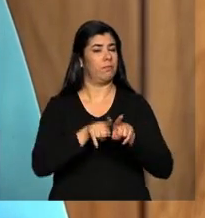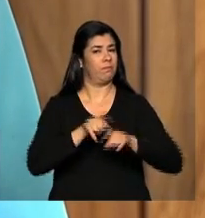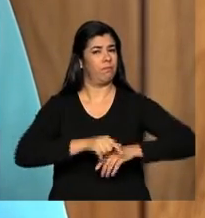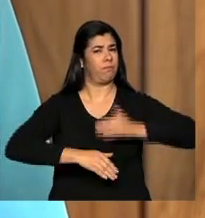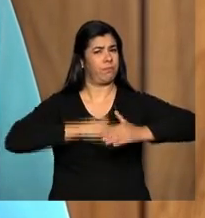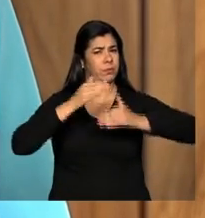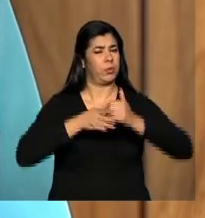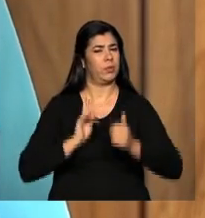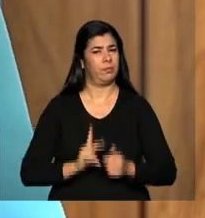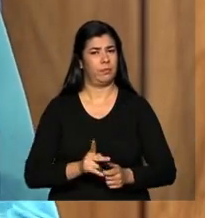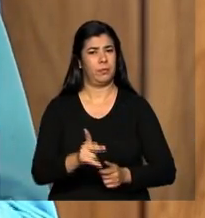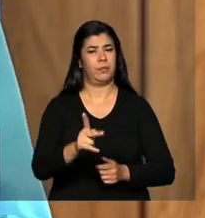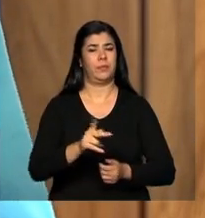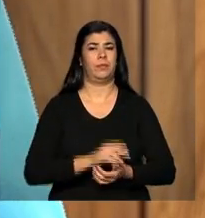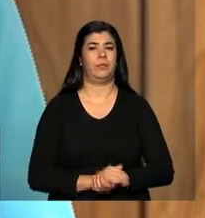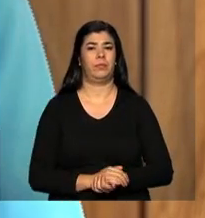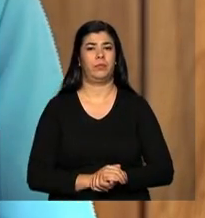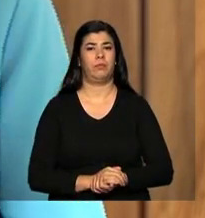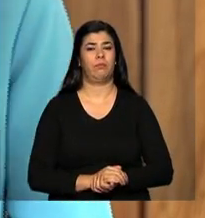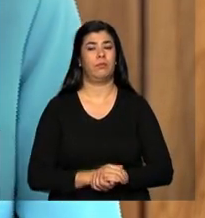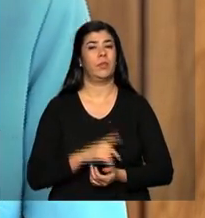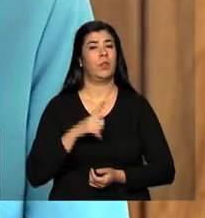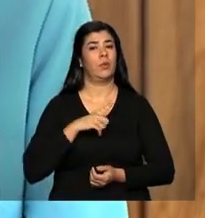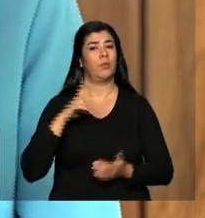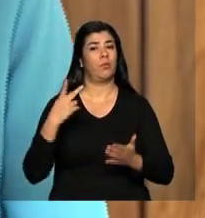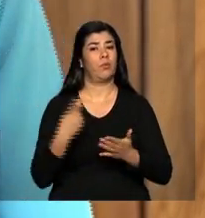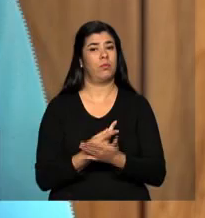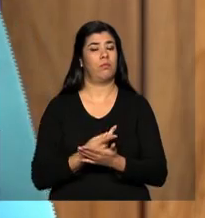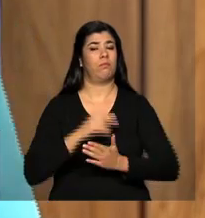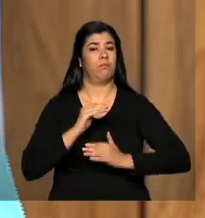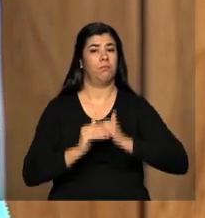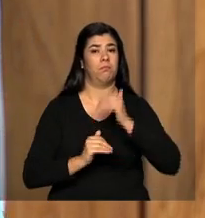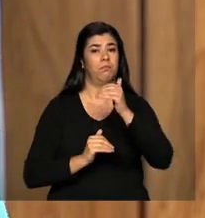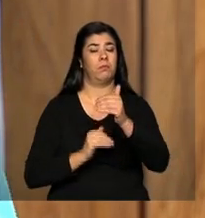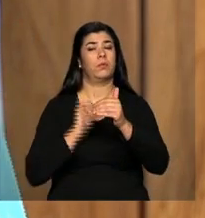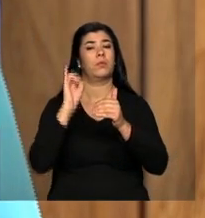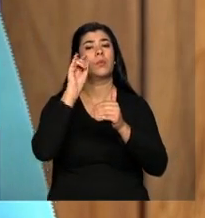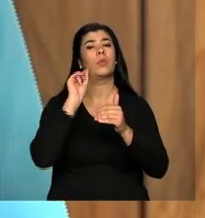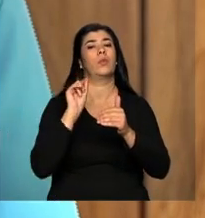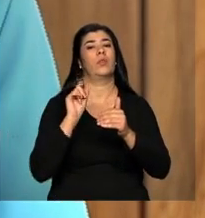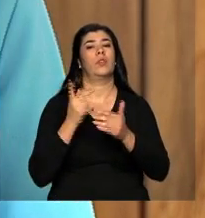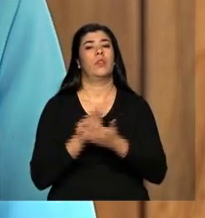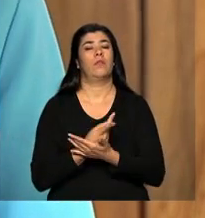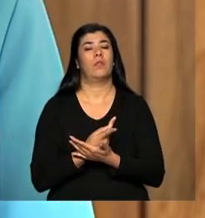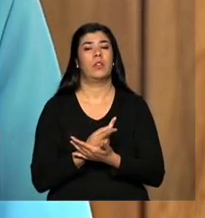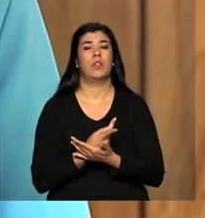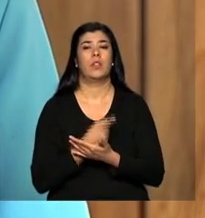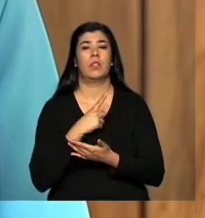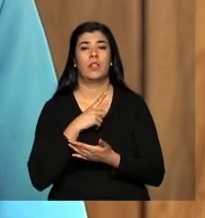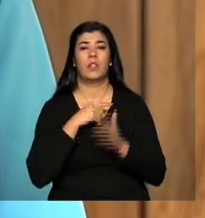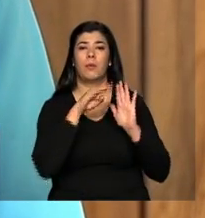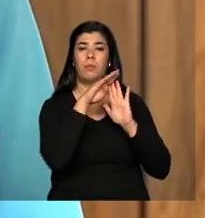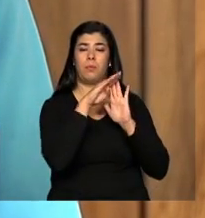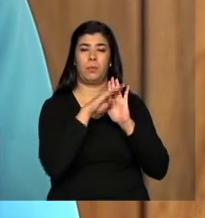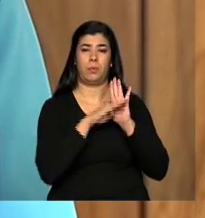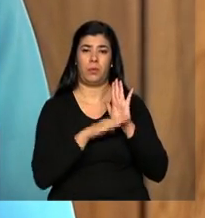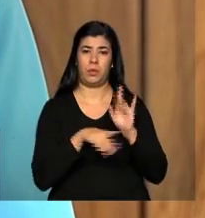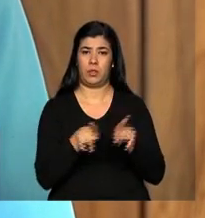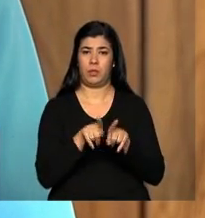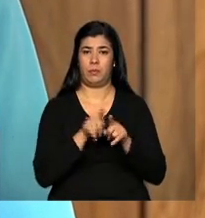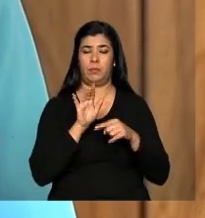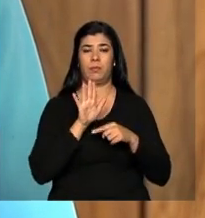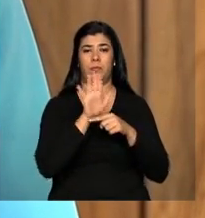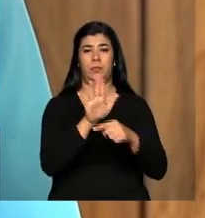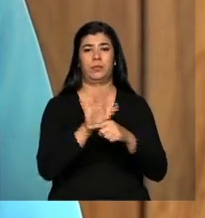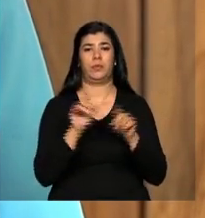cada vez mais. Um passo importante consiste na elaboração de programas que contribuam